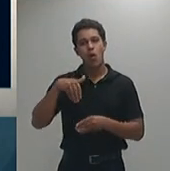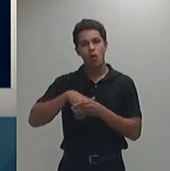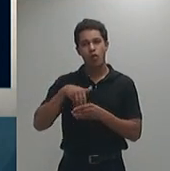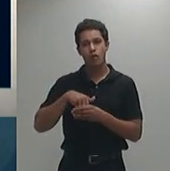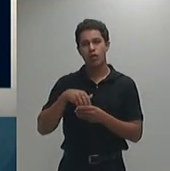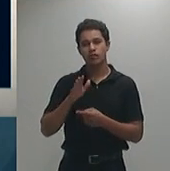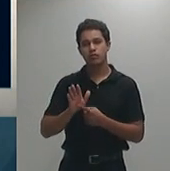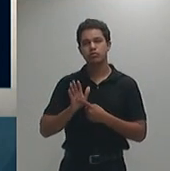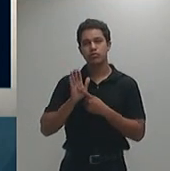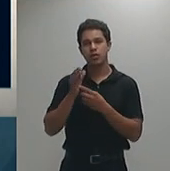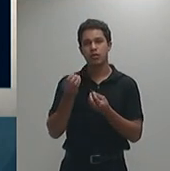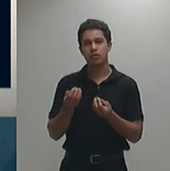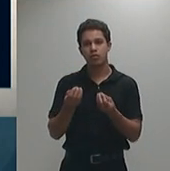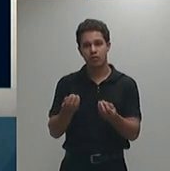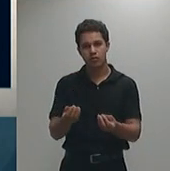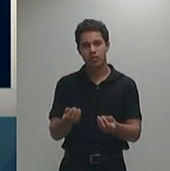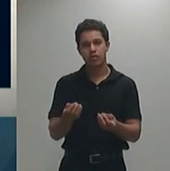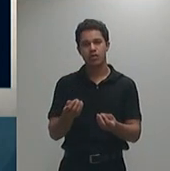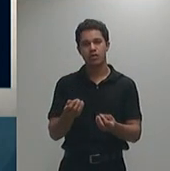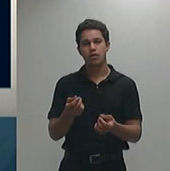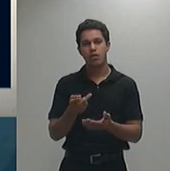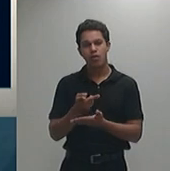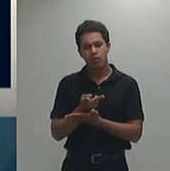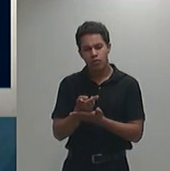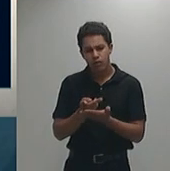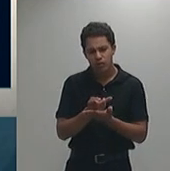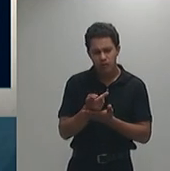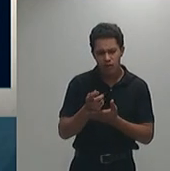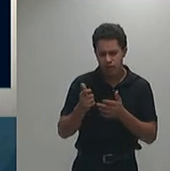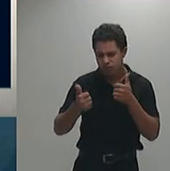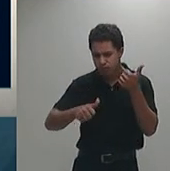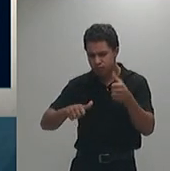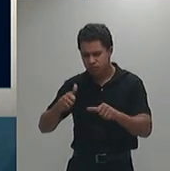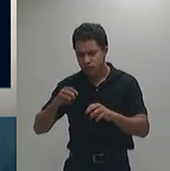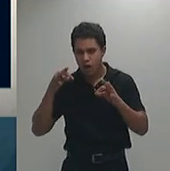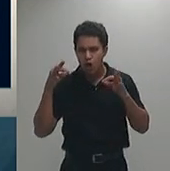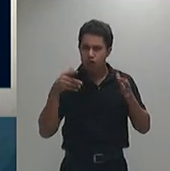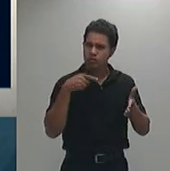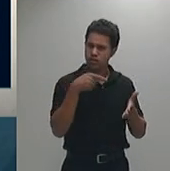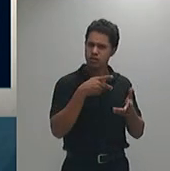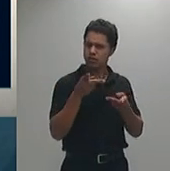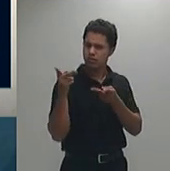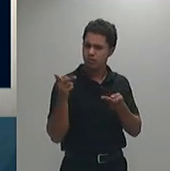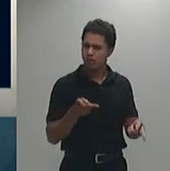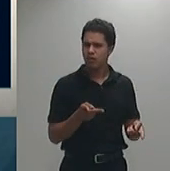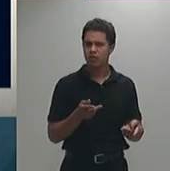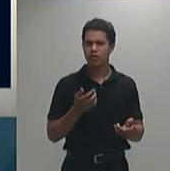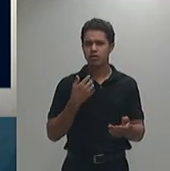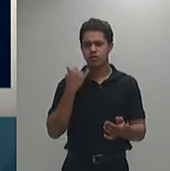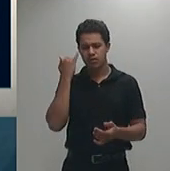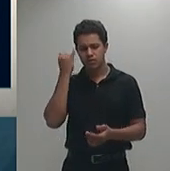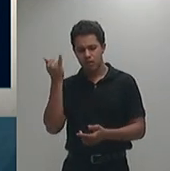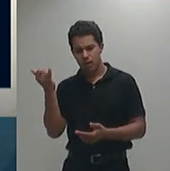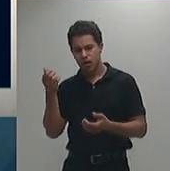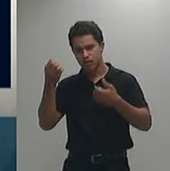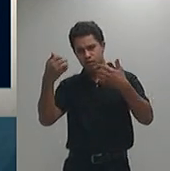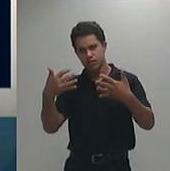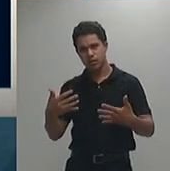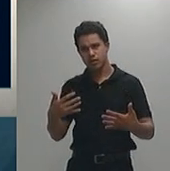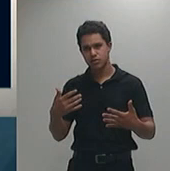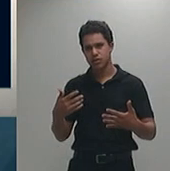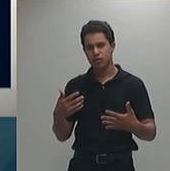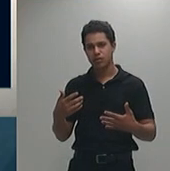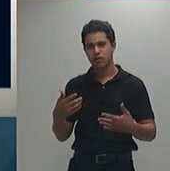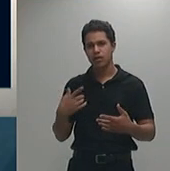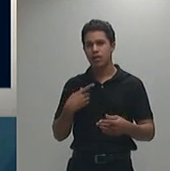apresenta o procure examinar todos esses pontos trazidos da Tribuna e e acabei